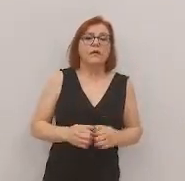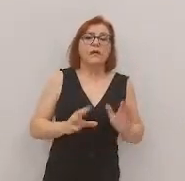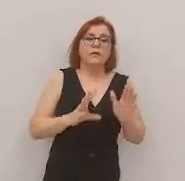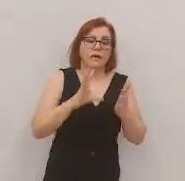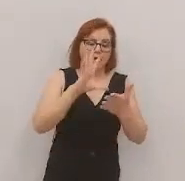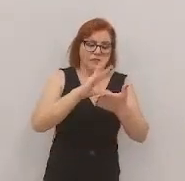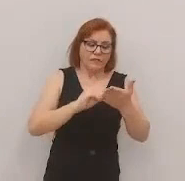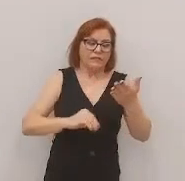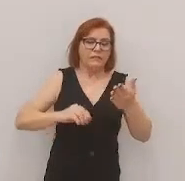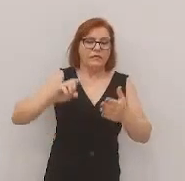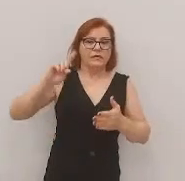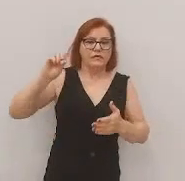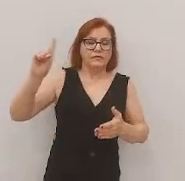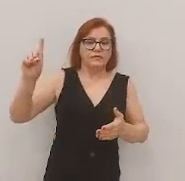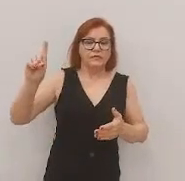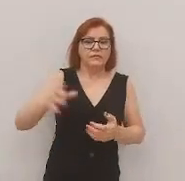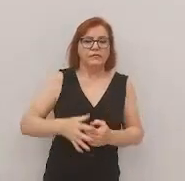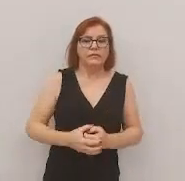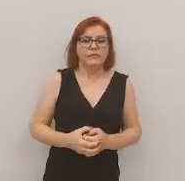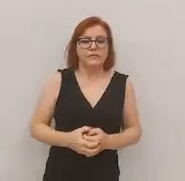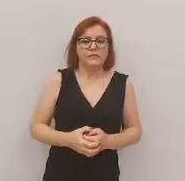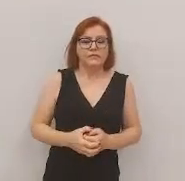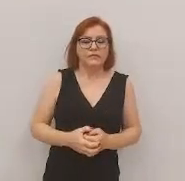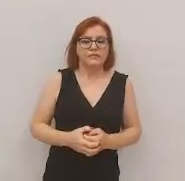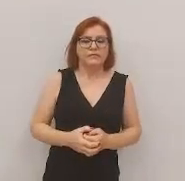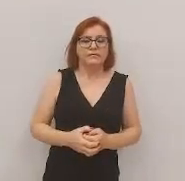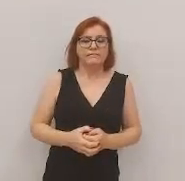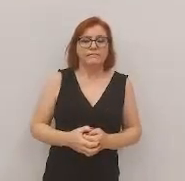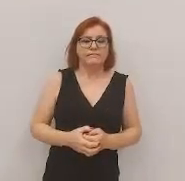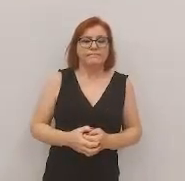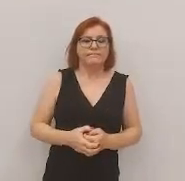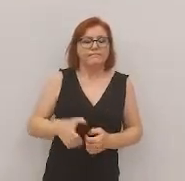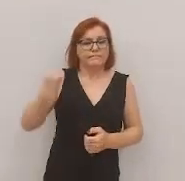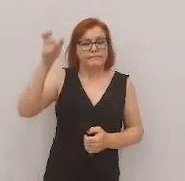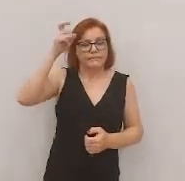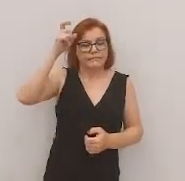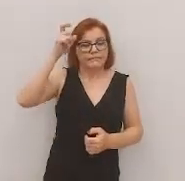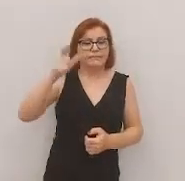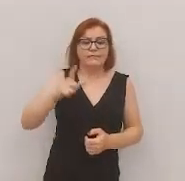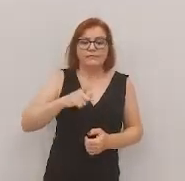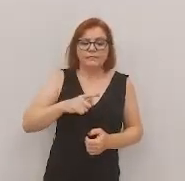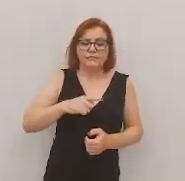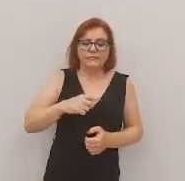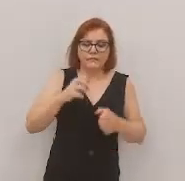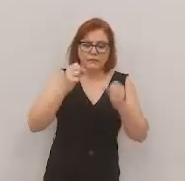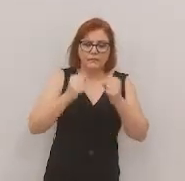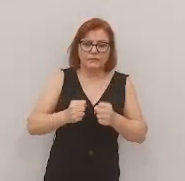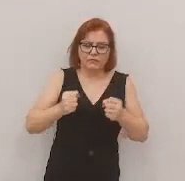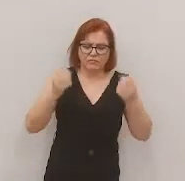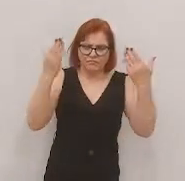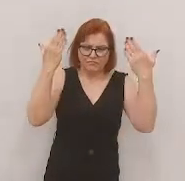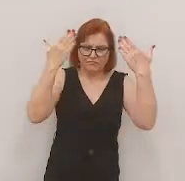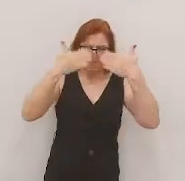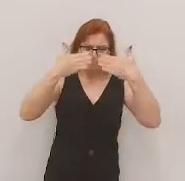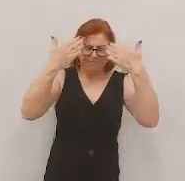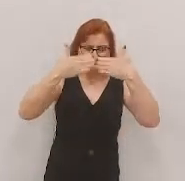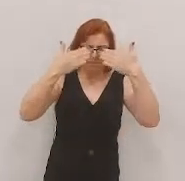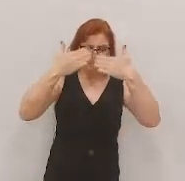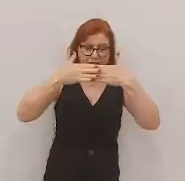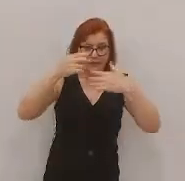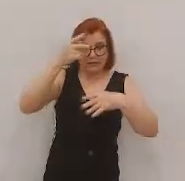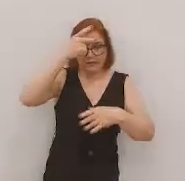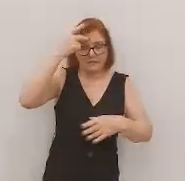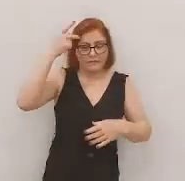ele tem esse poder, né? Poder de cegar. Poder de cegar. Então, quem